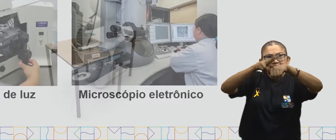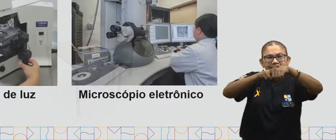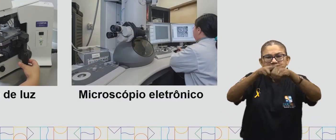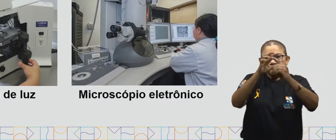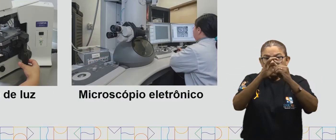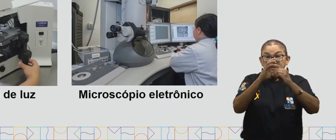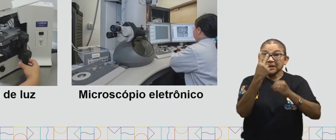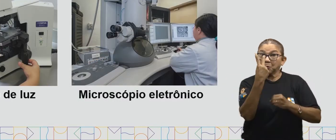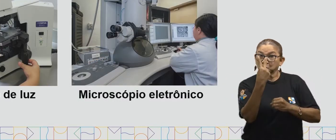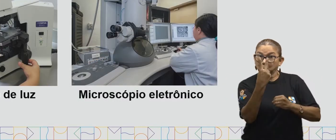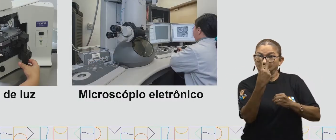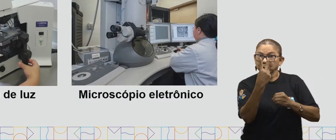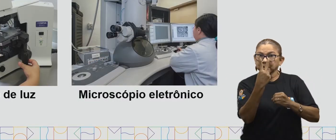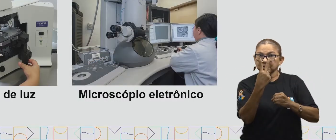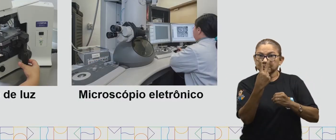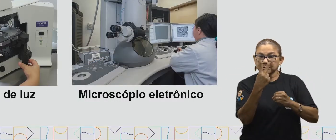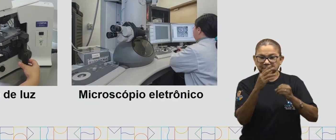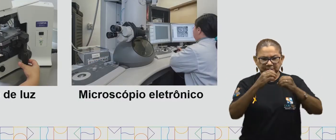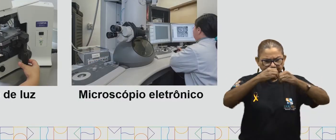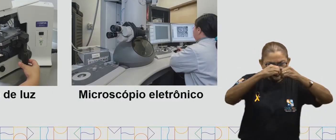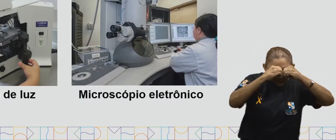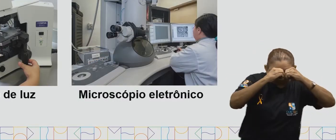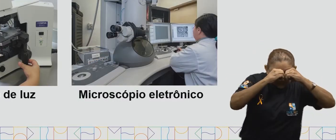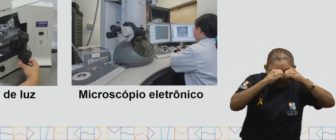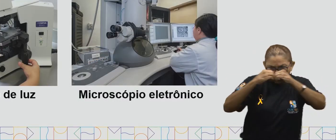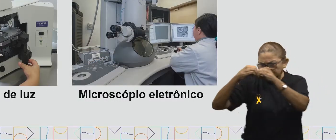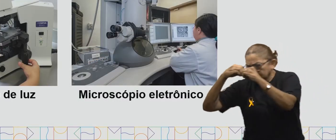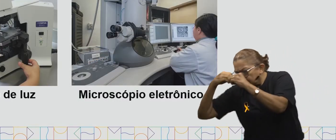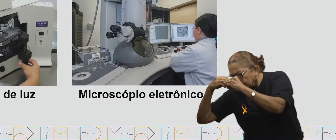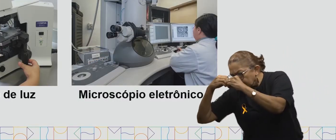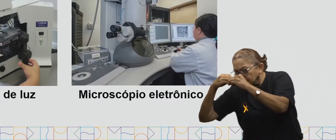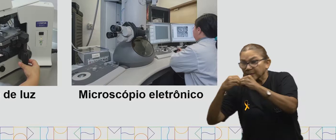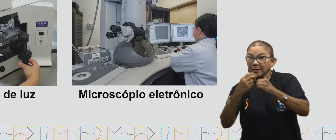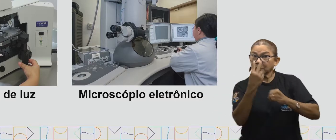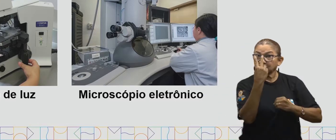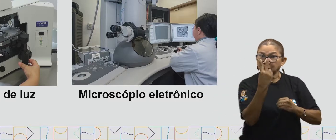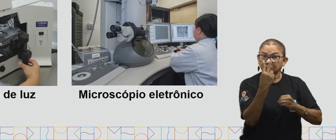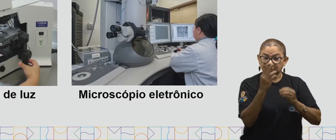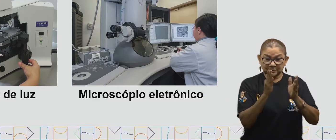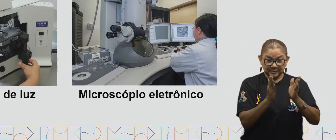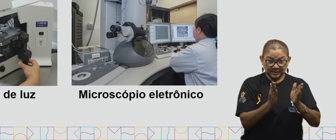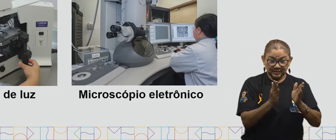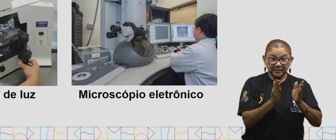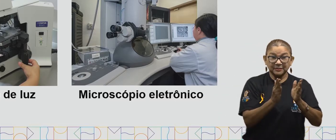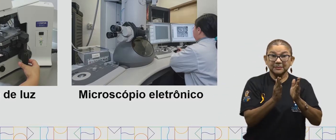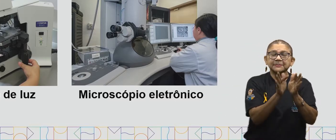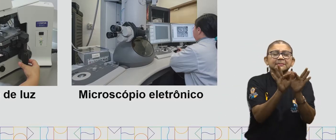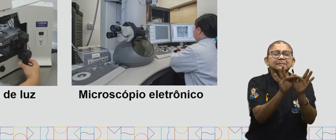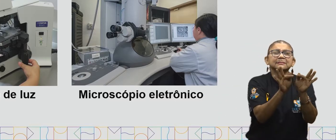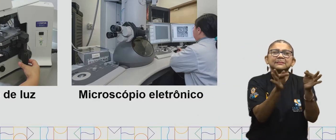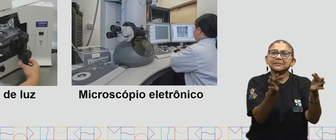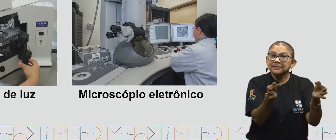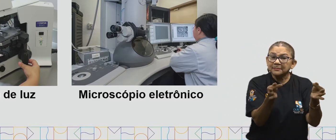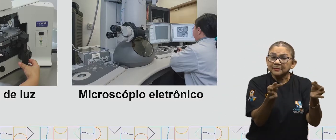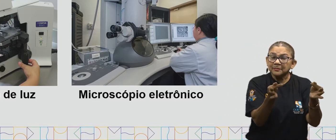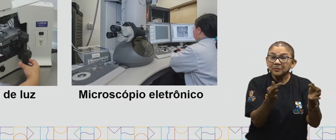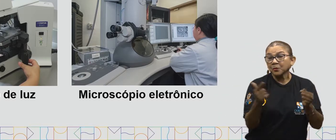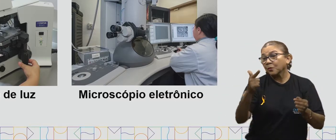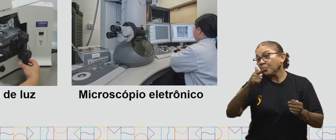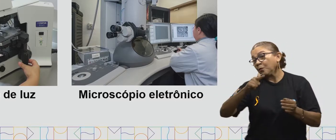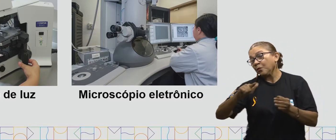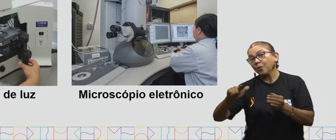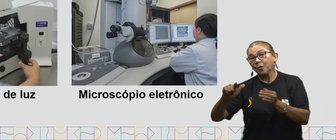analisada. Existem dois tipos de microscópios utilizados para o estudo de células: o microscópio de luz e